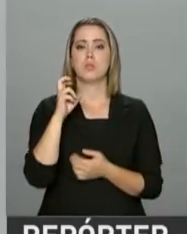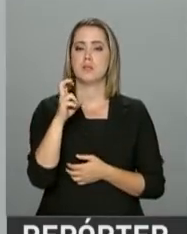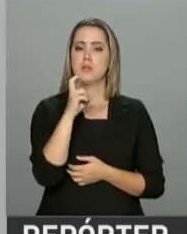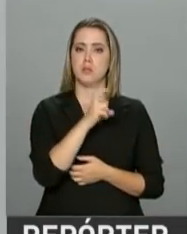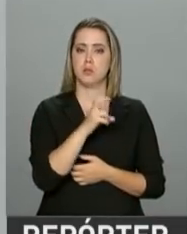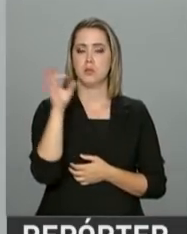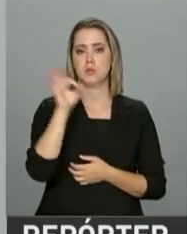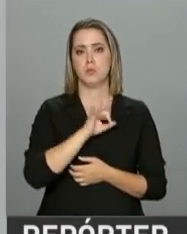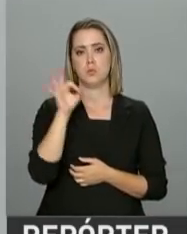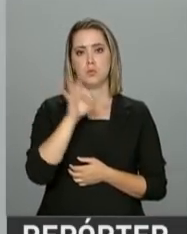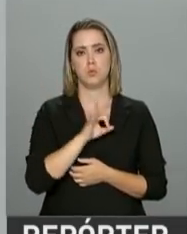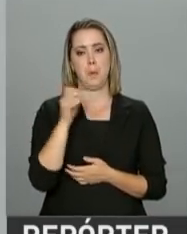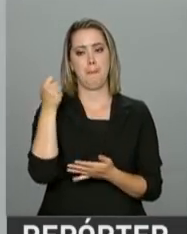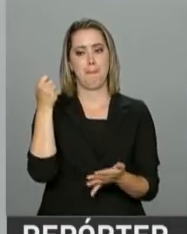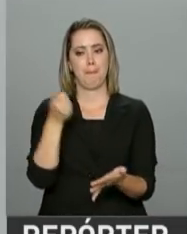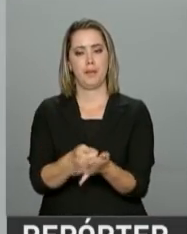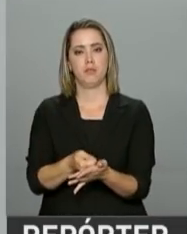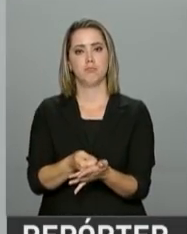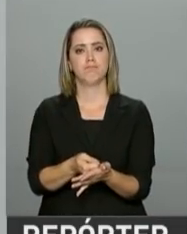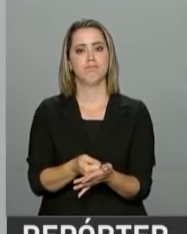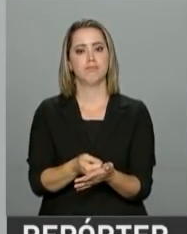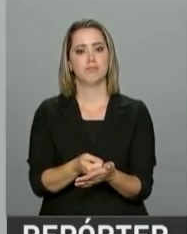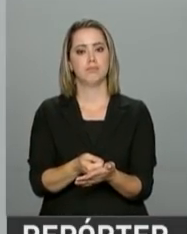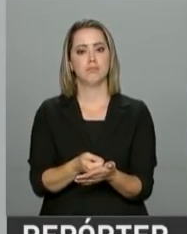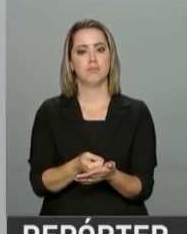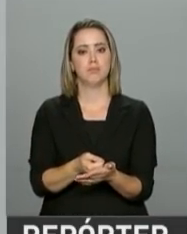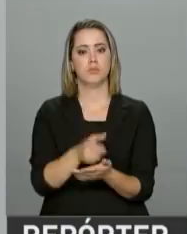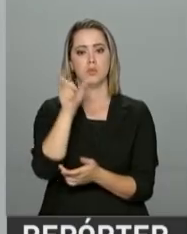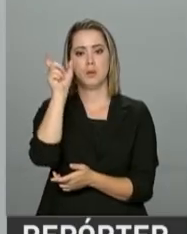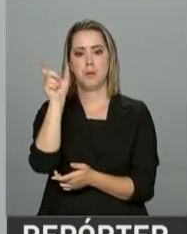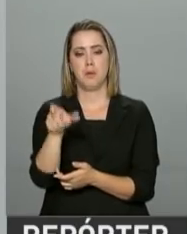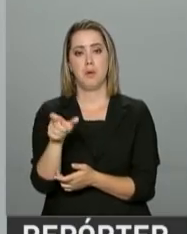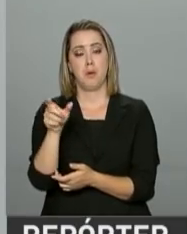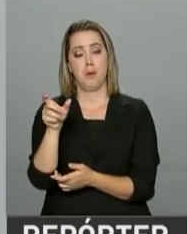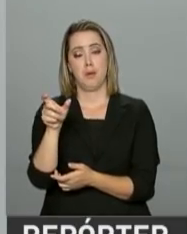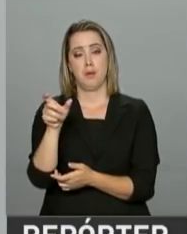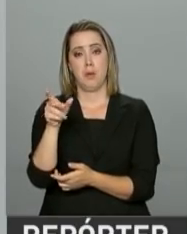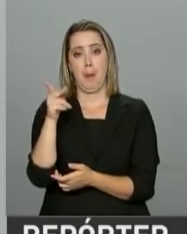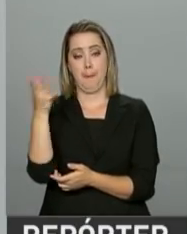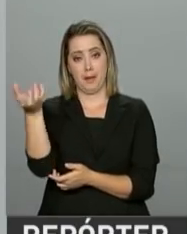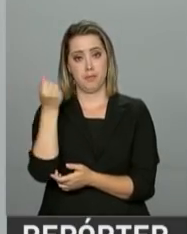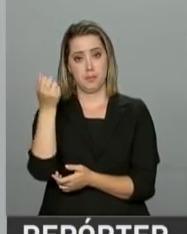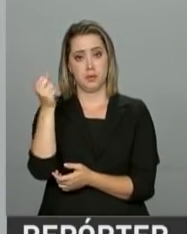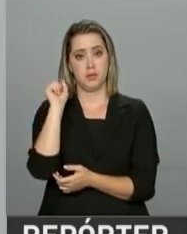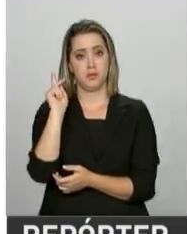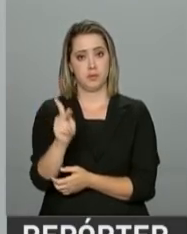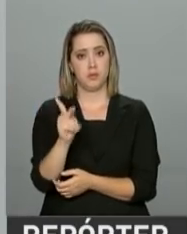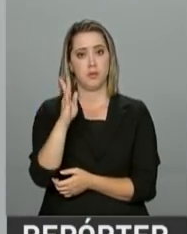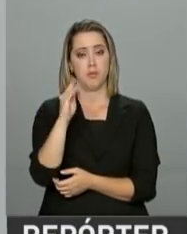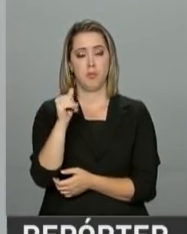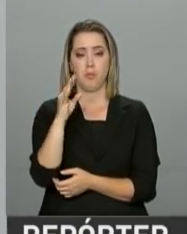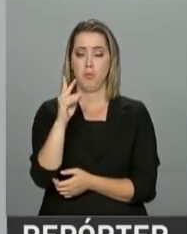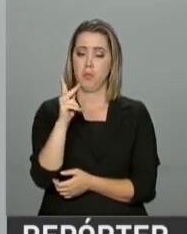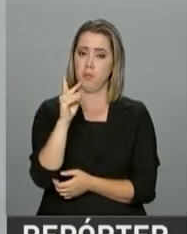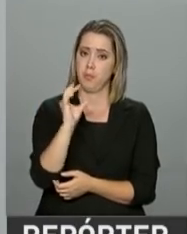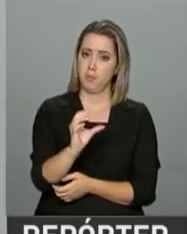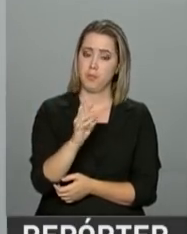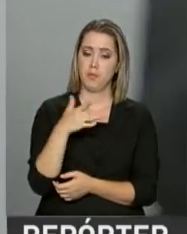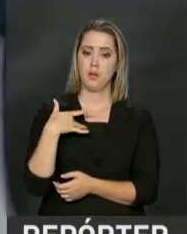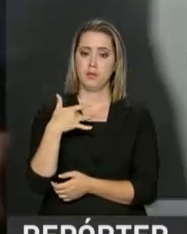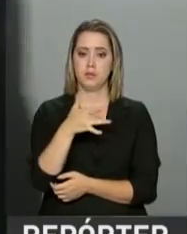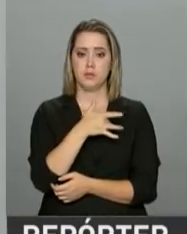55% gastos com pensões aposentadorias e BPC com a saúde